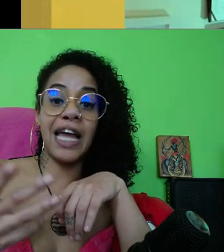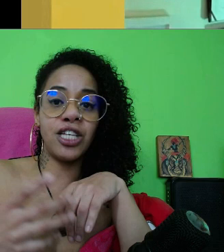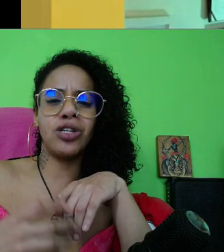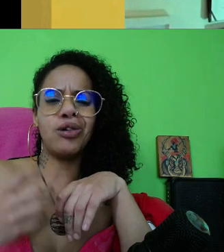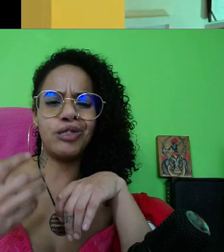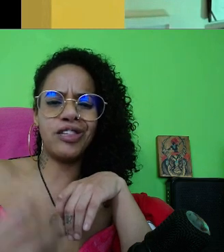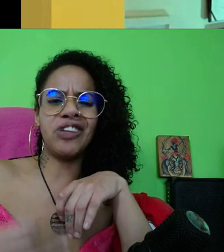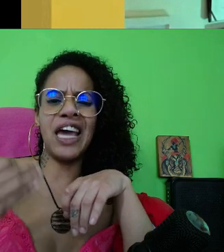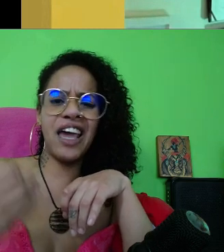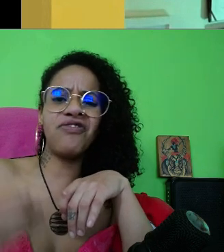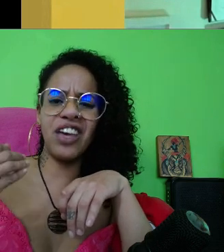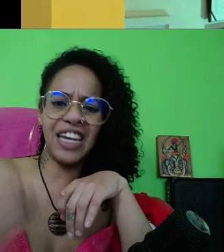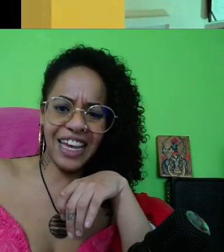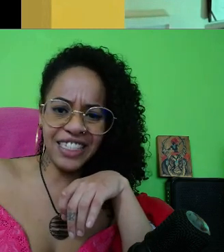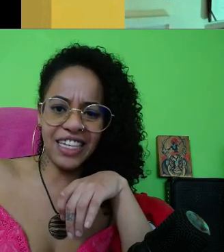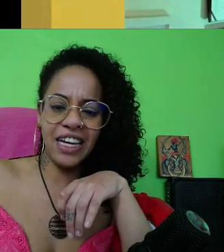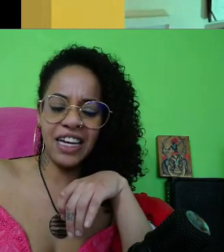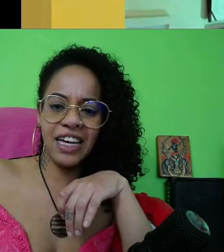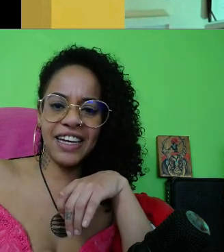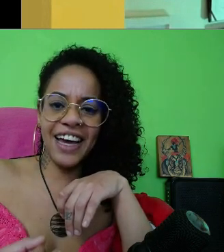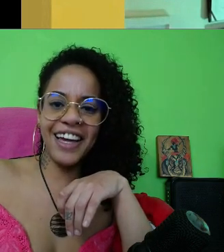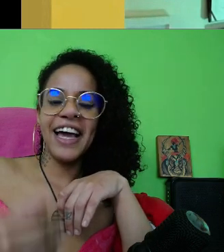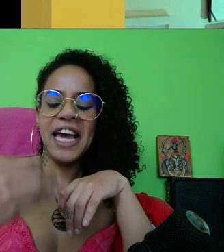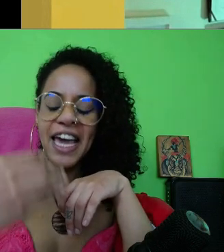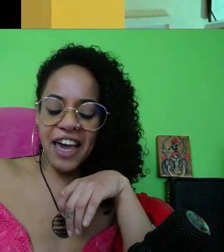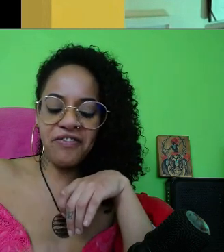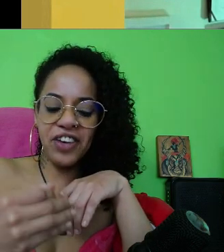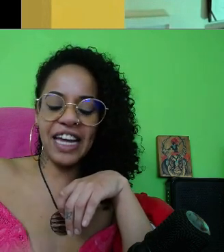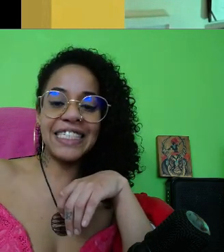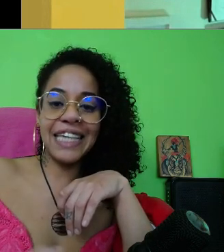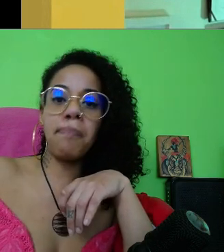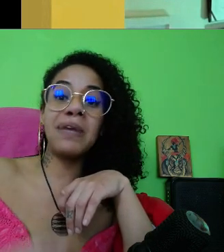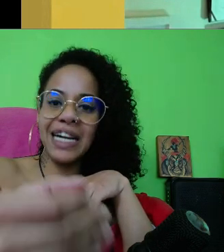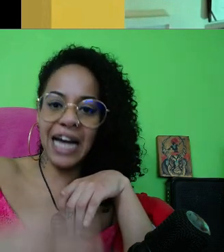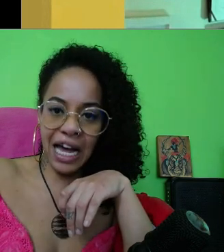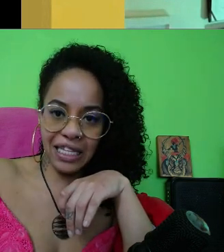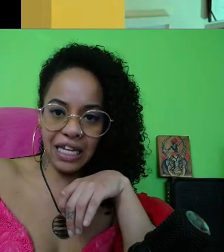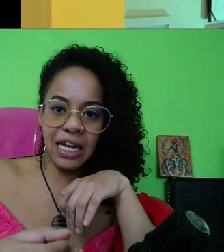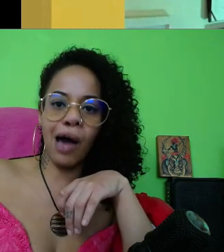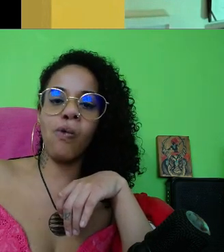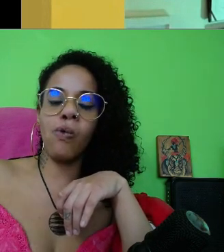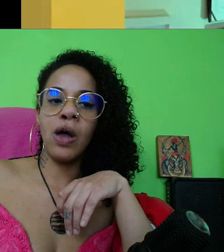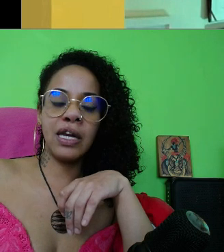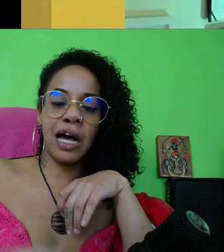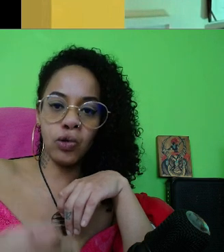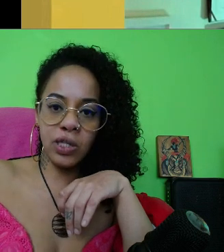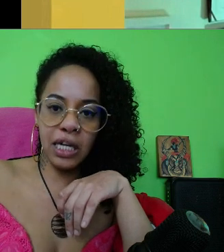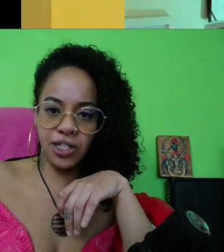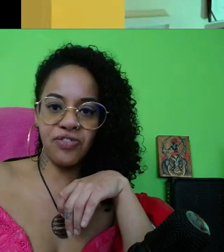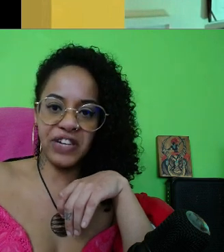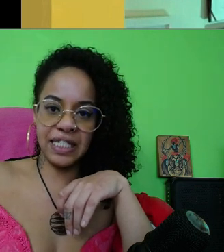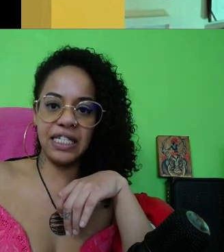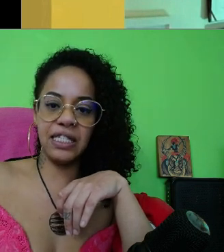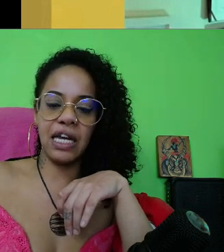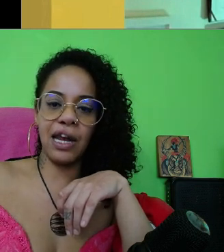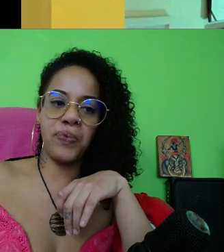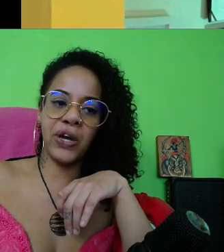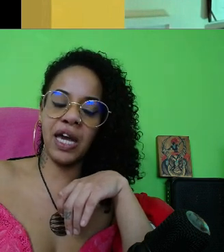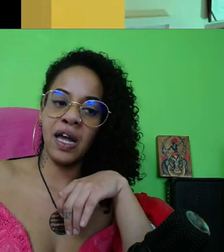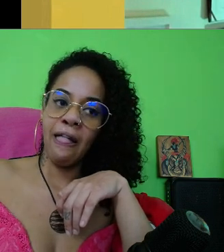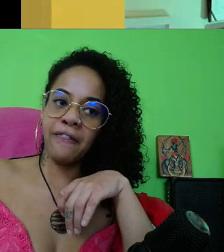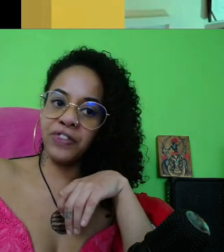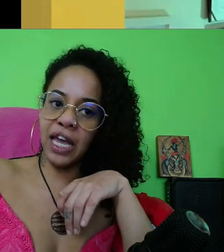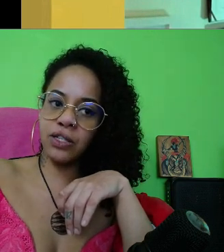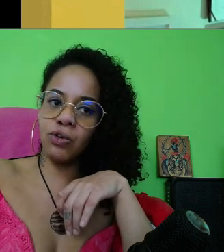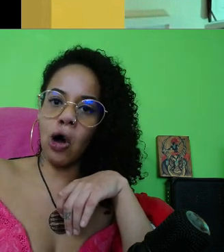do Nordeste inclusive referência né referência aplicada ao Na luta anti-fascista né